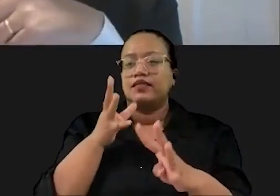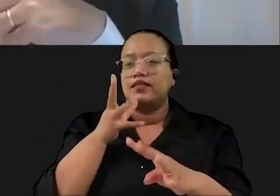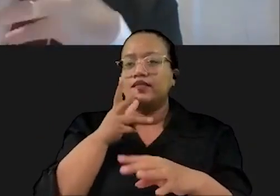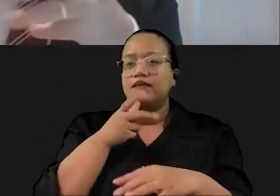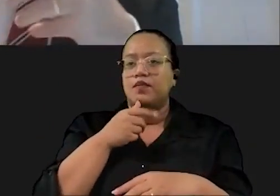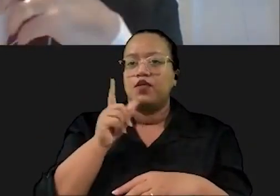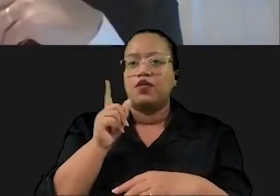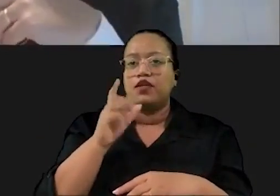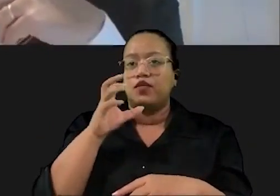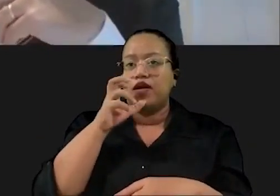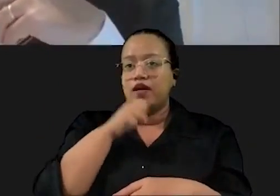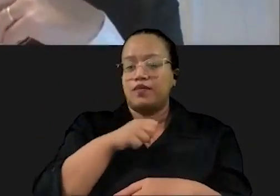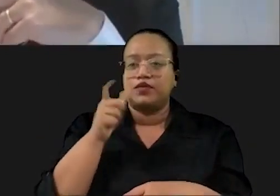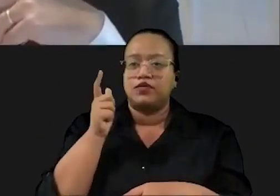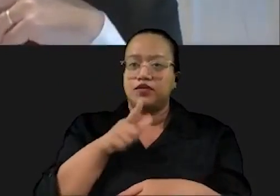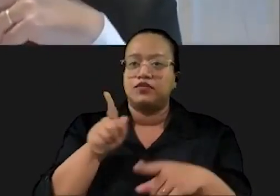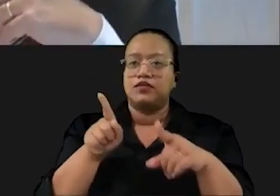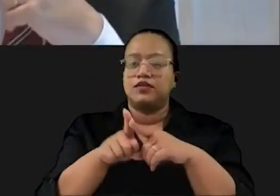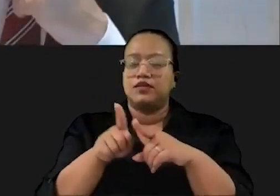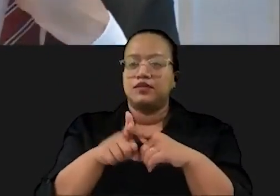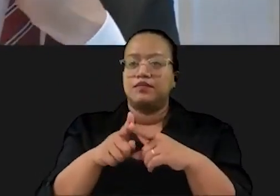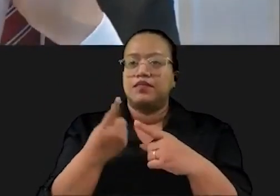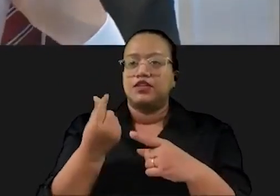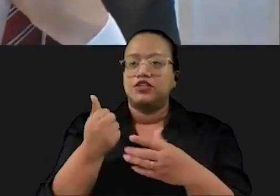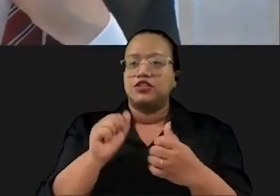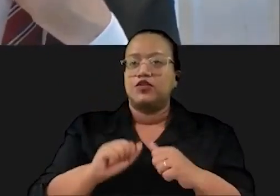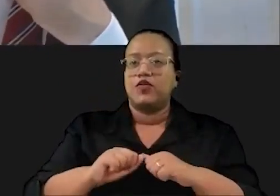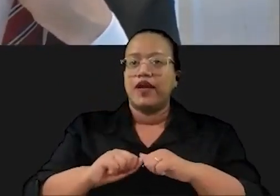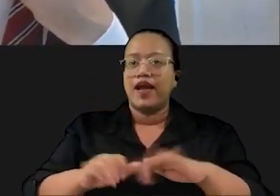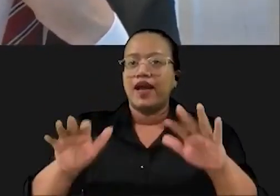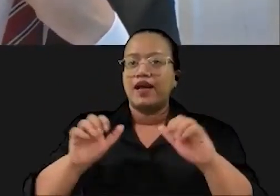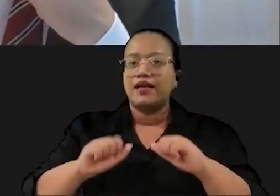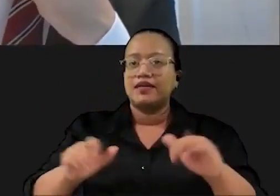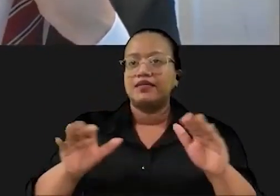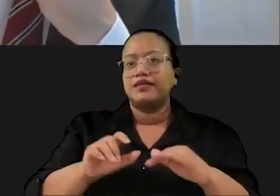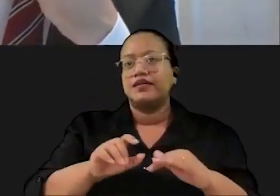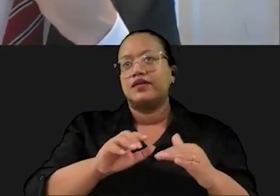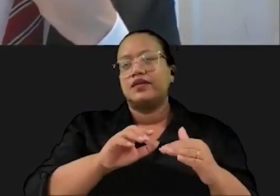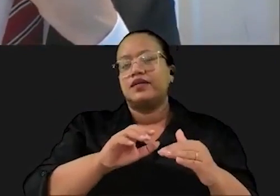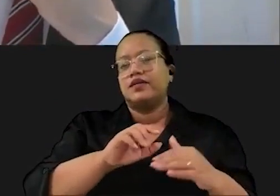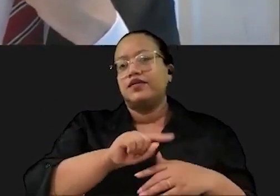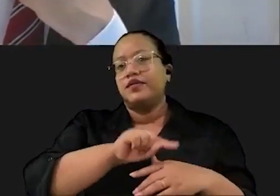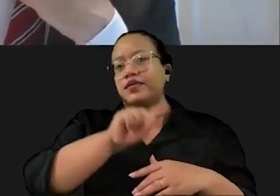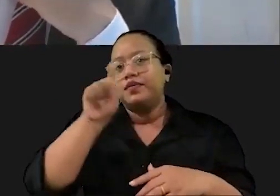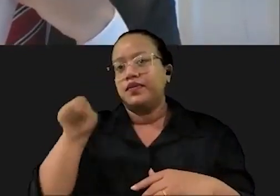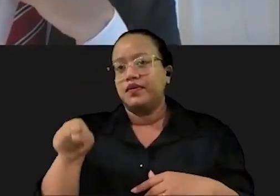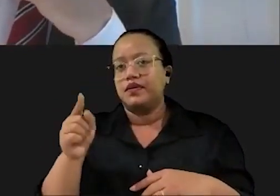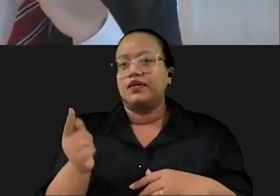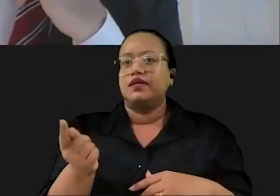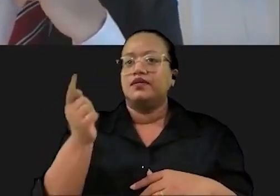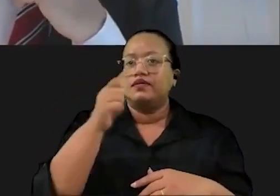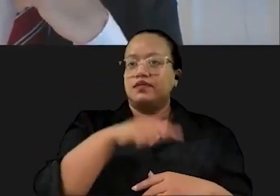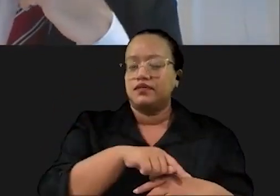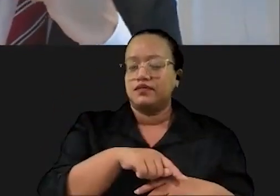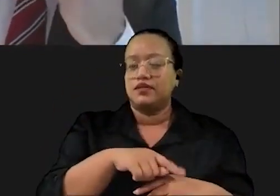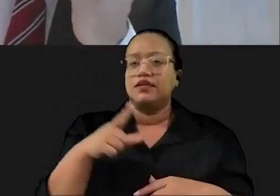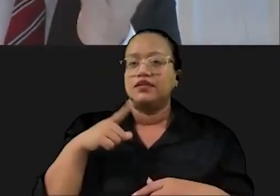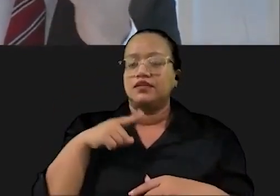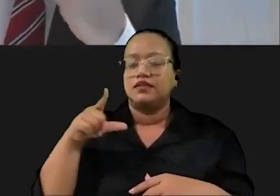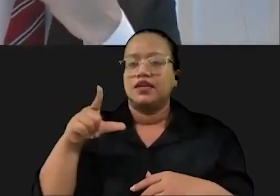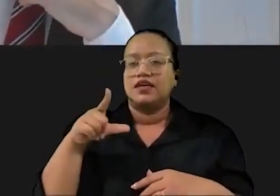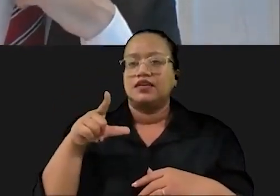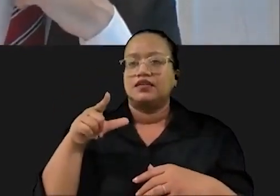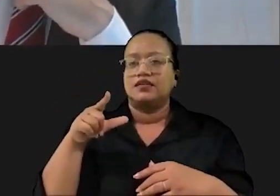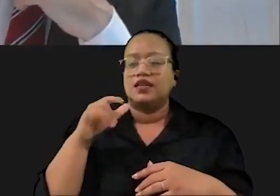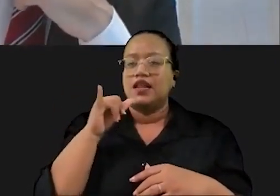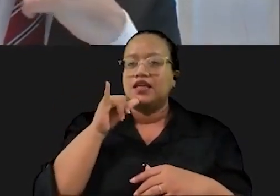Carlos Brandão trouxe aí à luz uma notícia triste, né? Da dificuldade de deslocamento